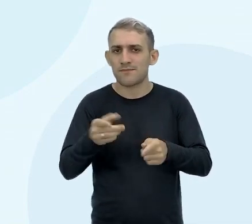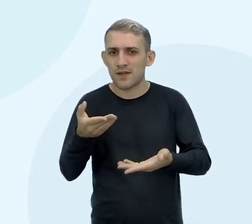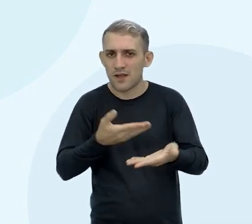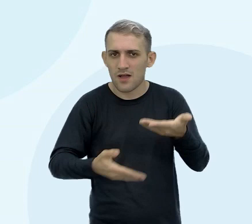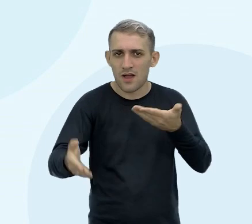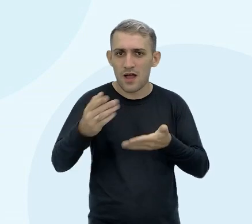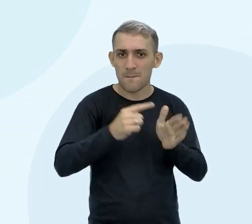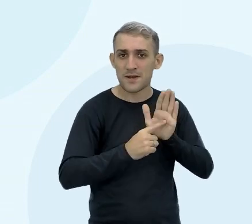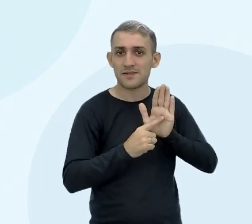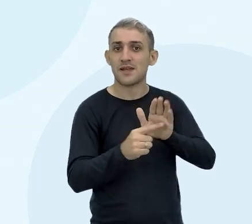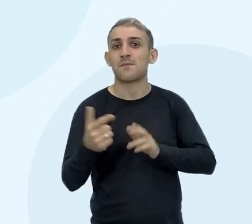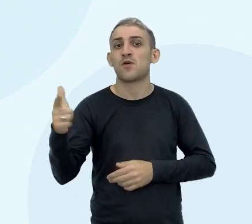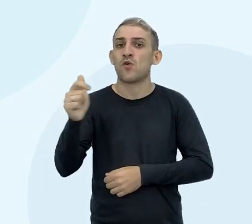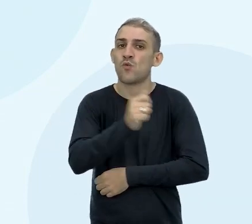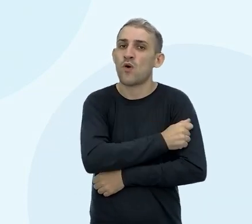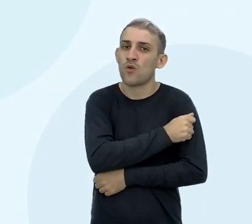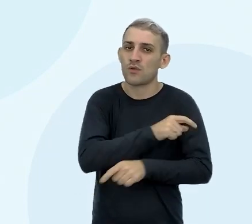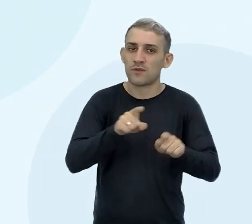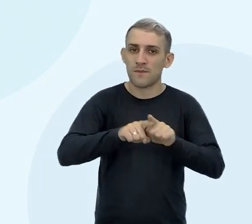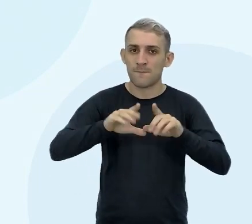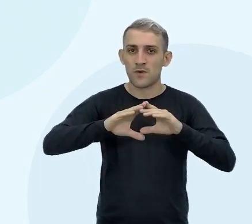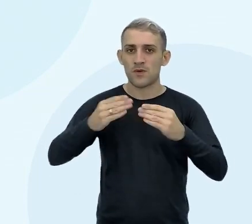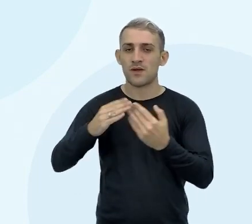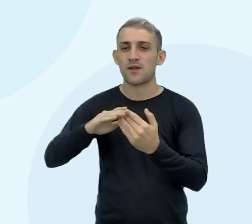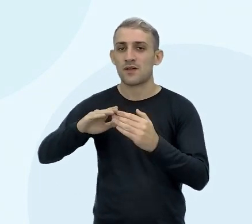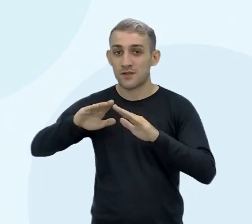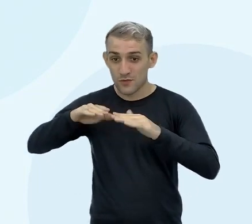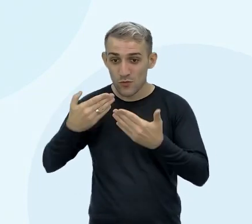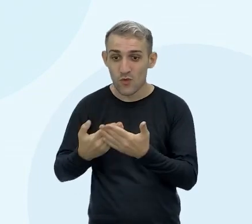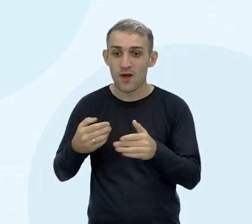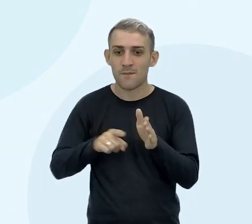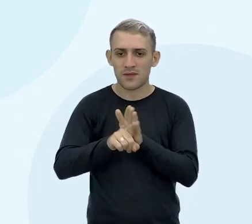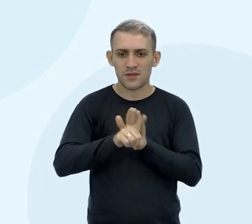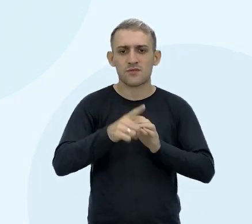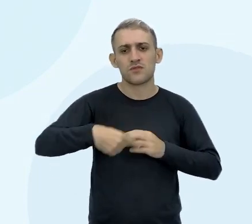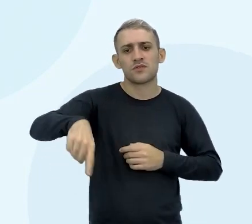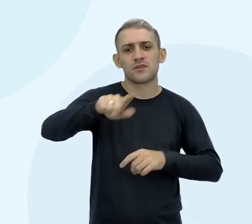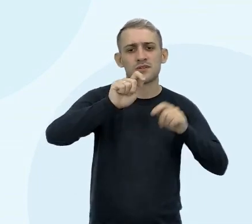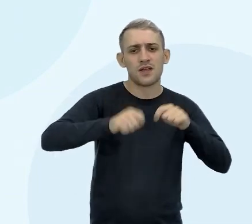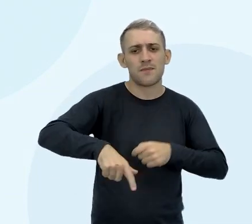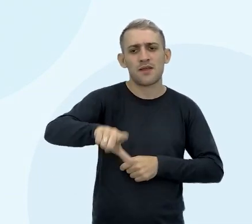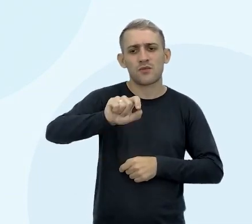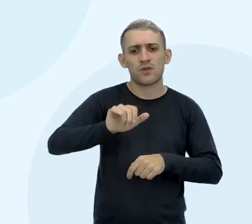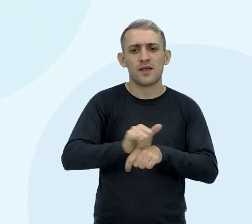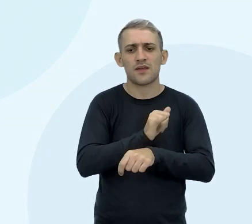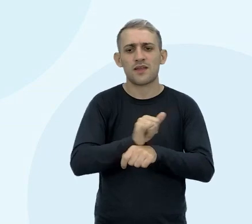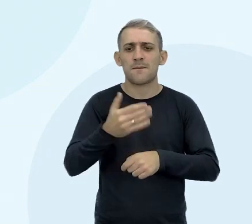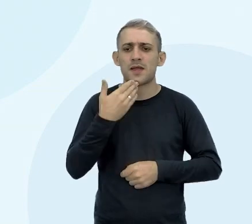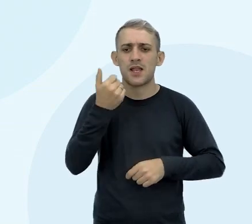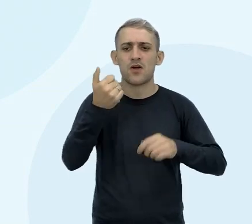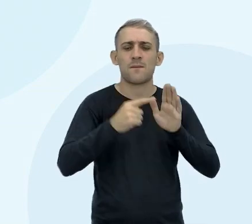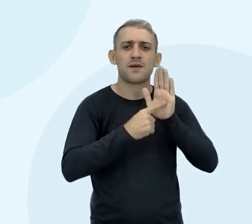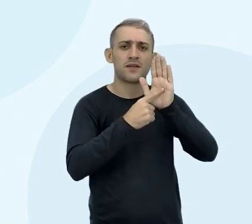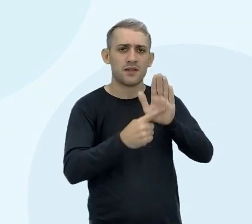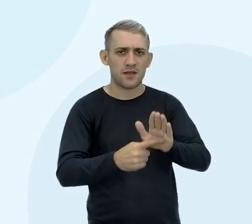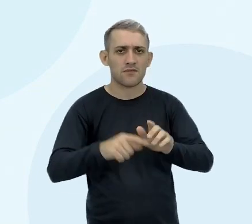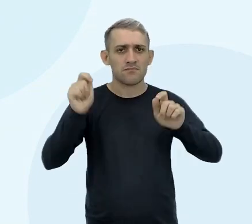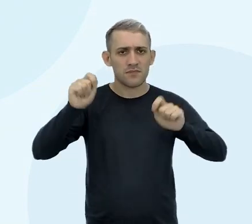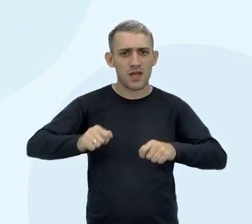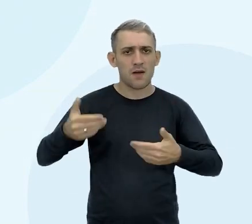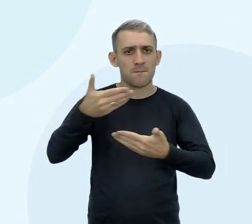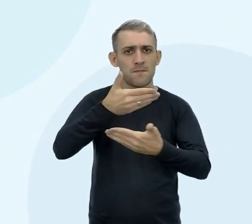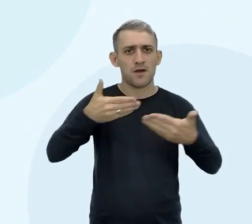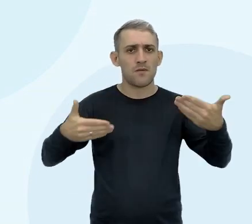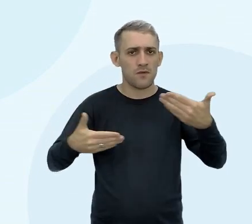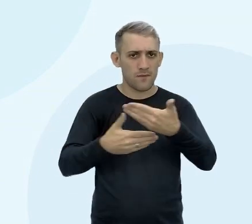apresentar para os outros estudantes, para a comunidade escolar, essa pesquisa. Vocês podem escolher a melhor forma de apresentação. Pode ser o PowerPoint, vocês